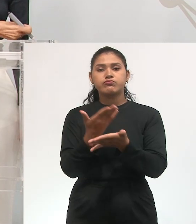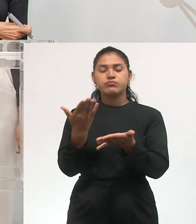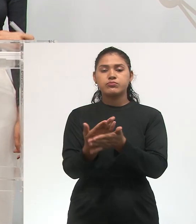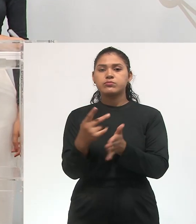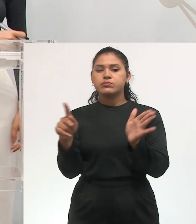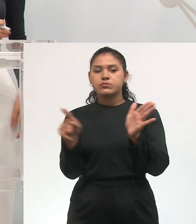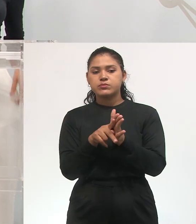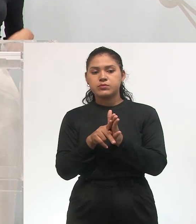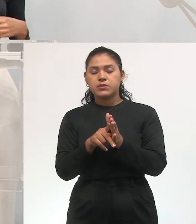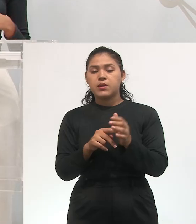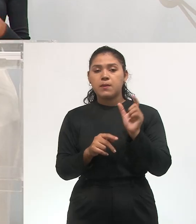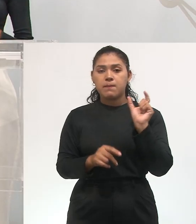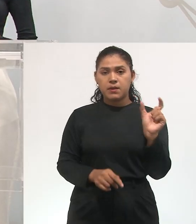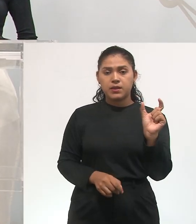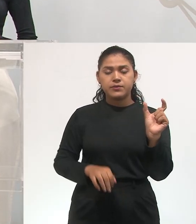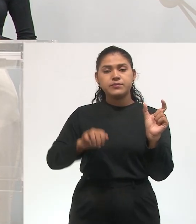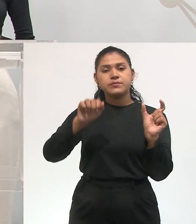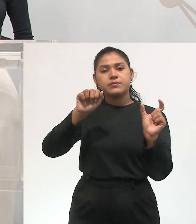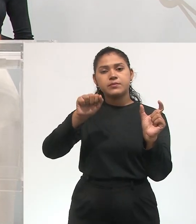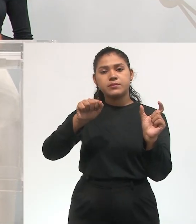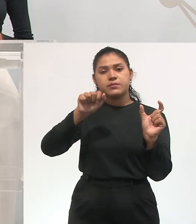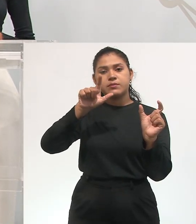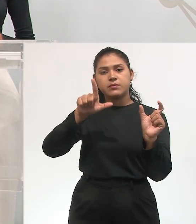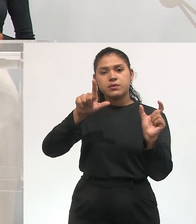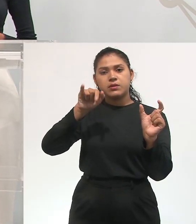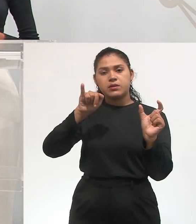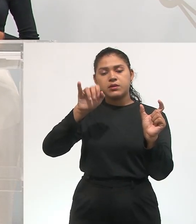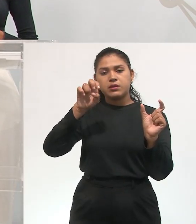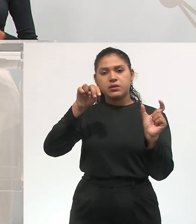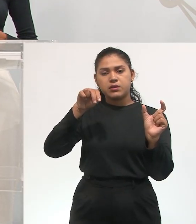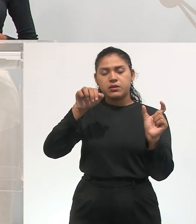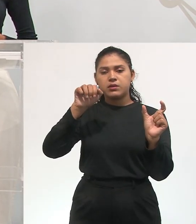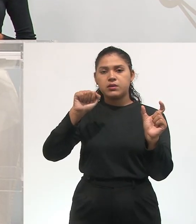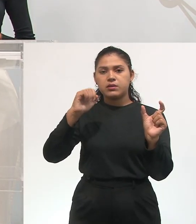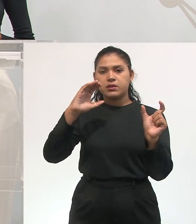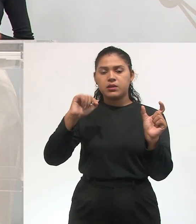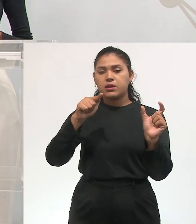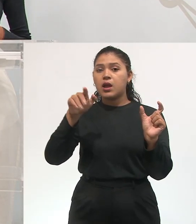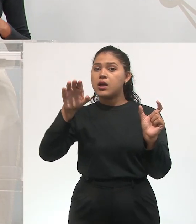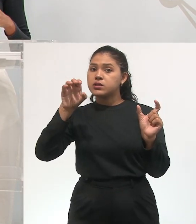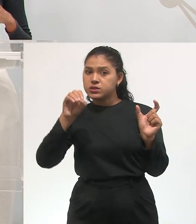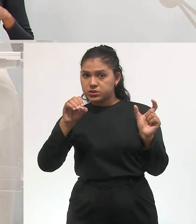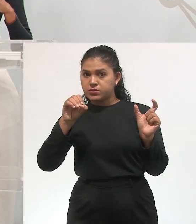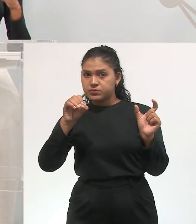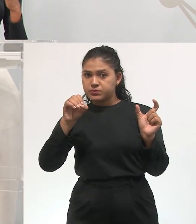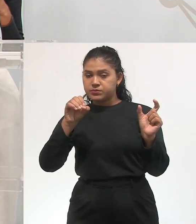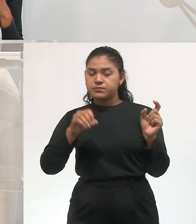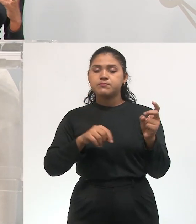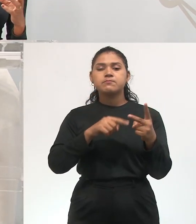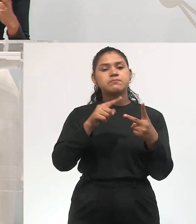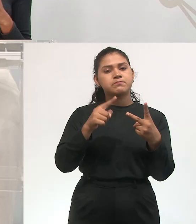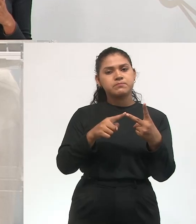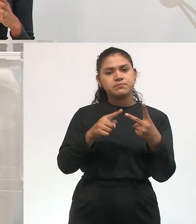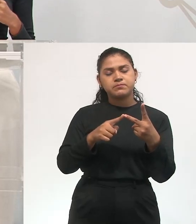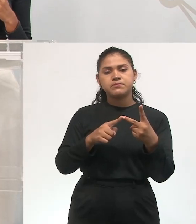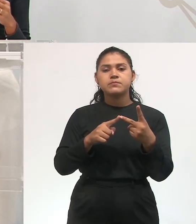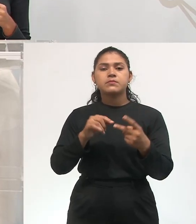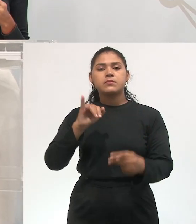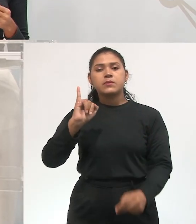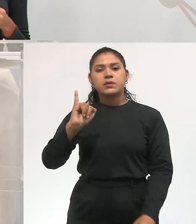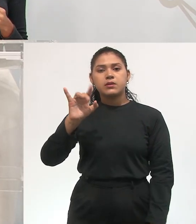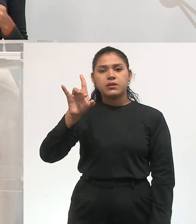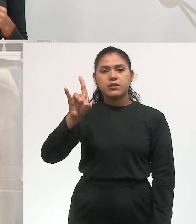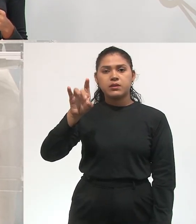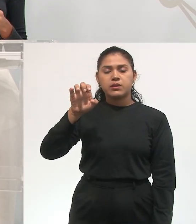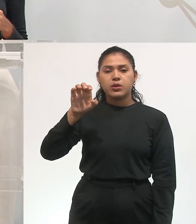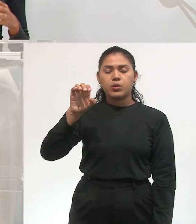é o conceito de alienação e de ideologia. O que seriam esses dois conceitos e por que eles